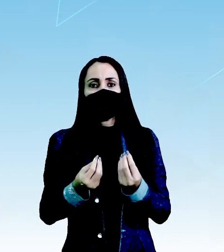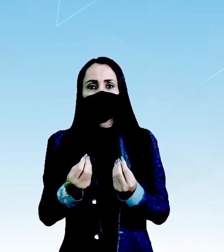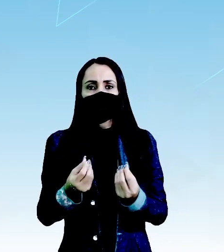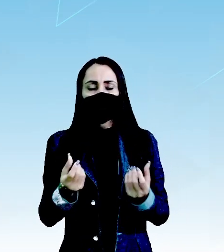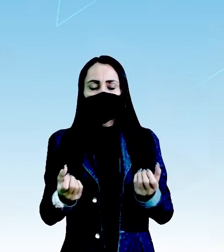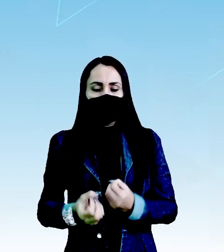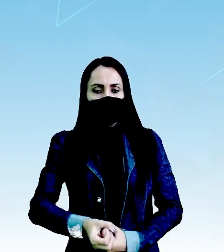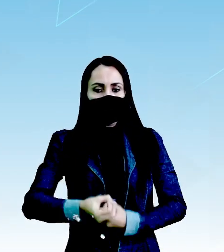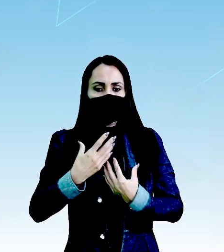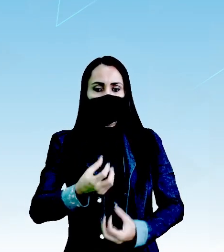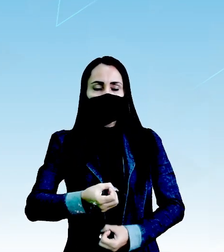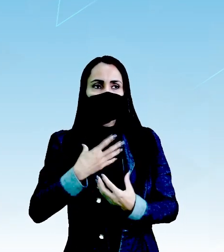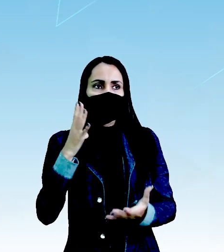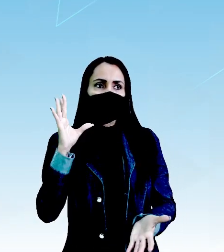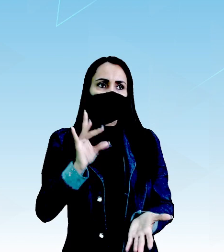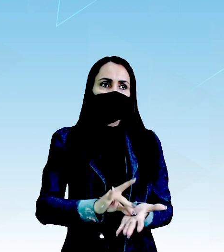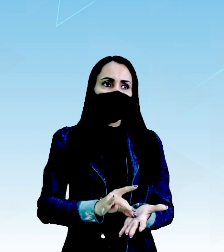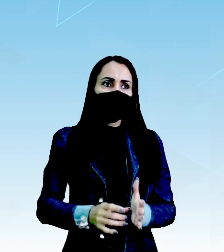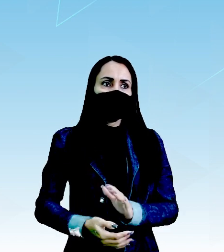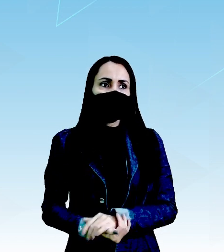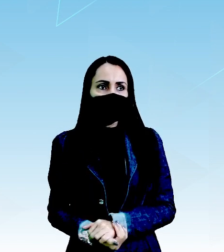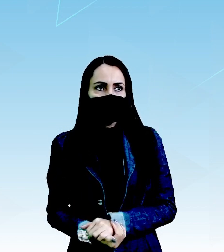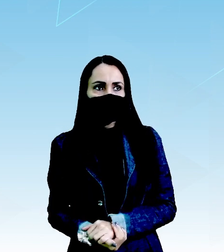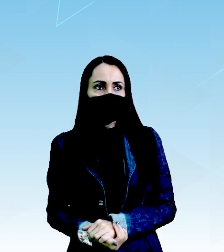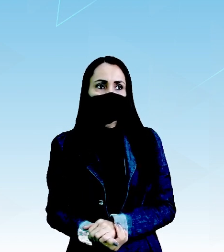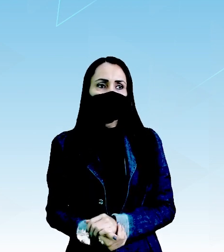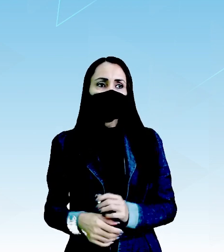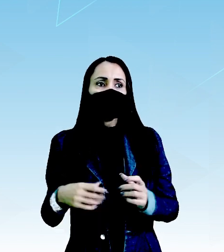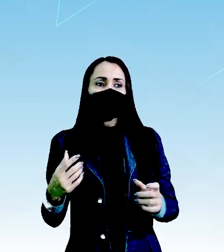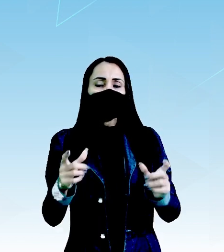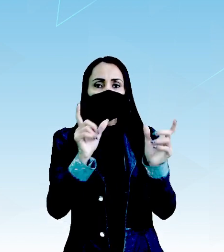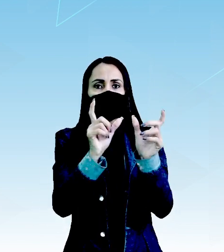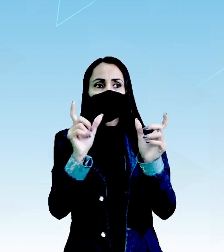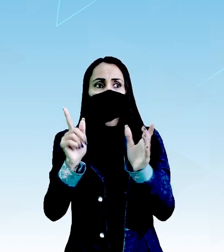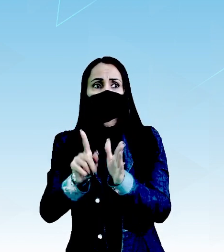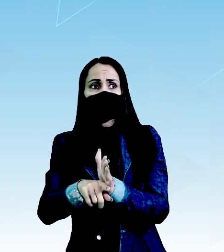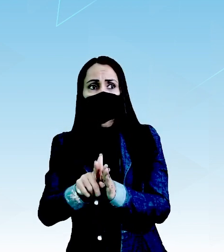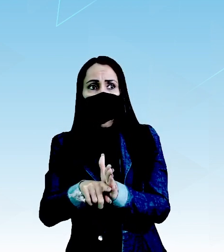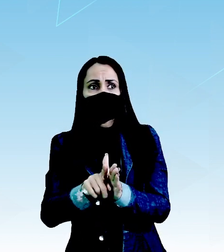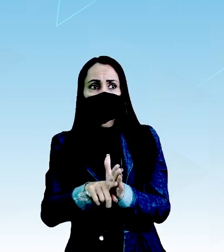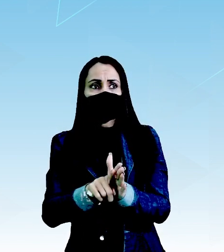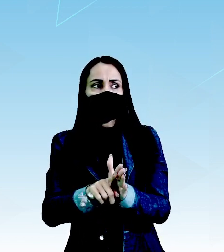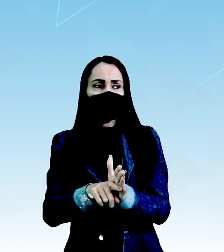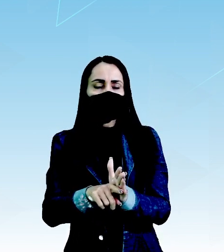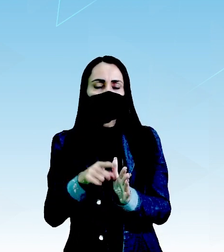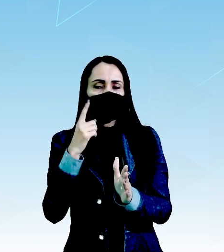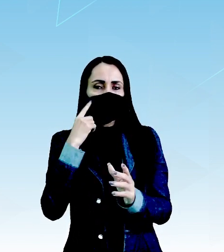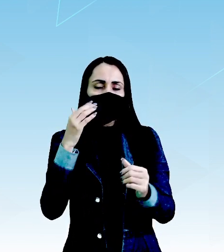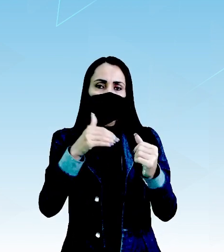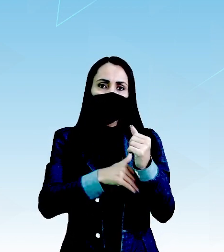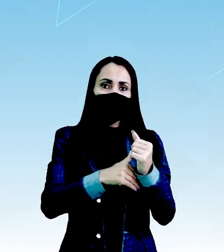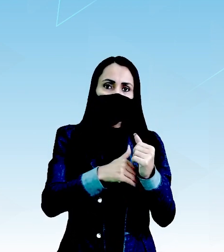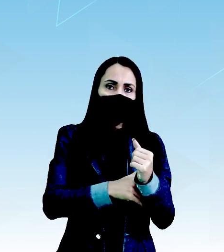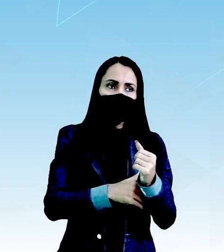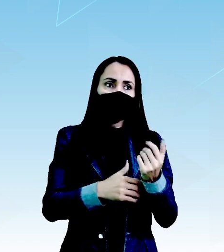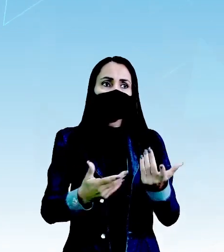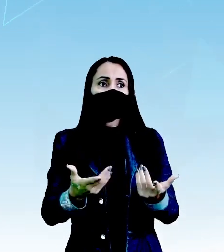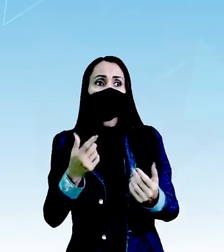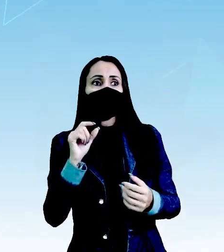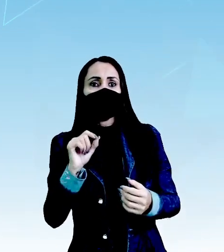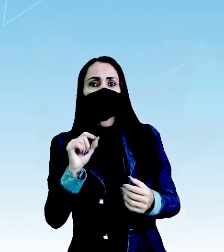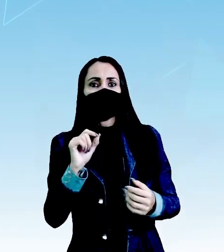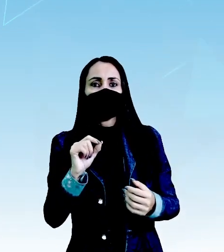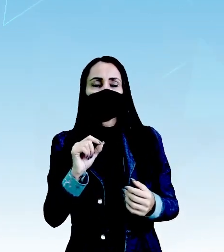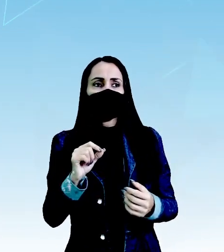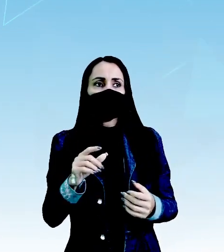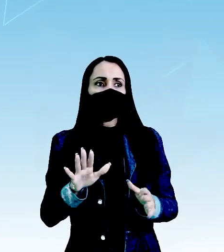coisa afirmando outra. Tira, quadrinho, são gêneros. E nós temos o implícito. O que é o implícito? É o não